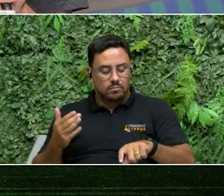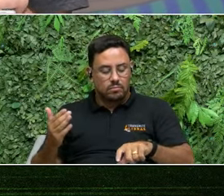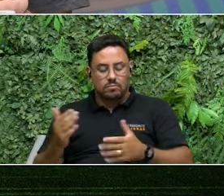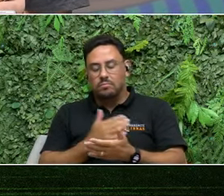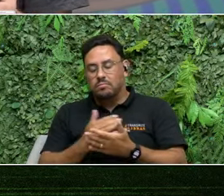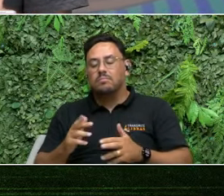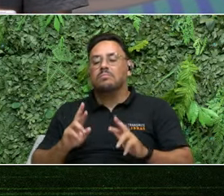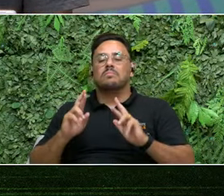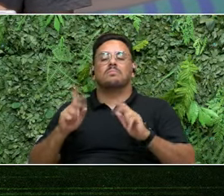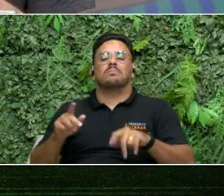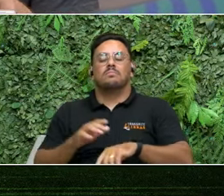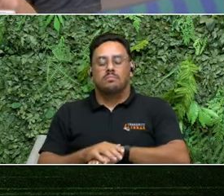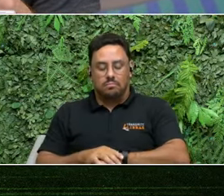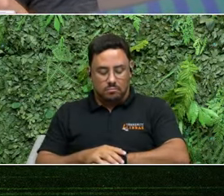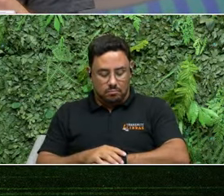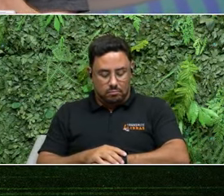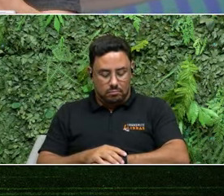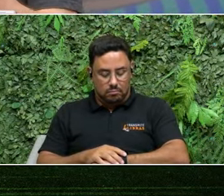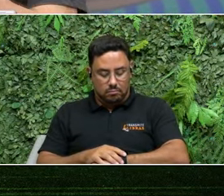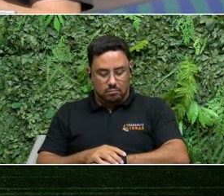distorcida do que